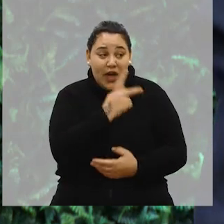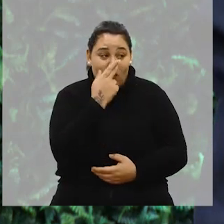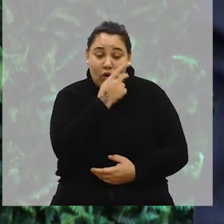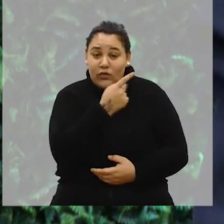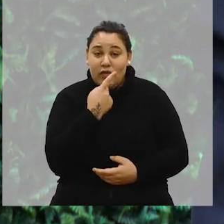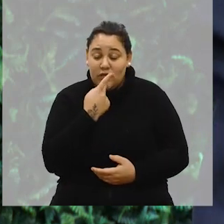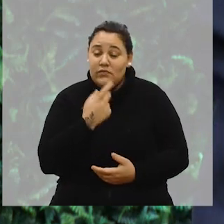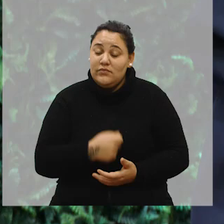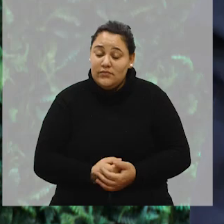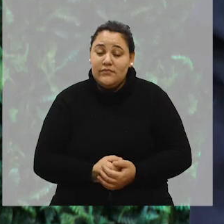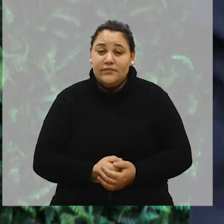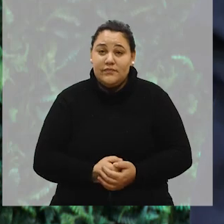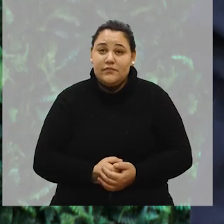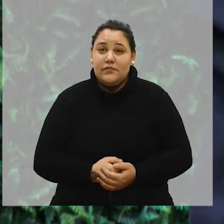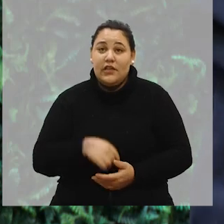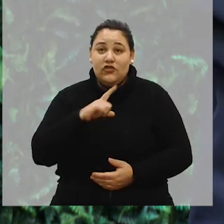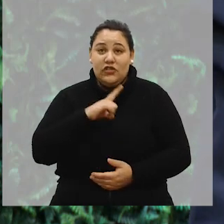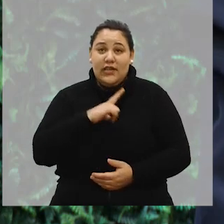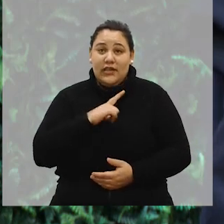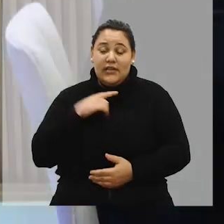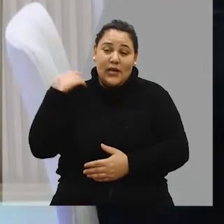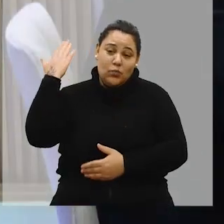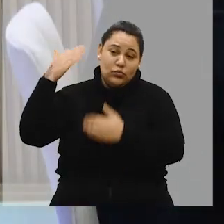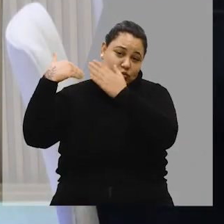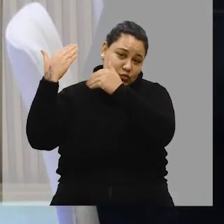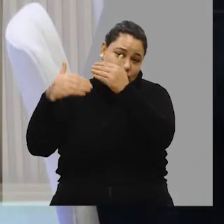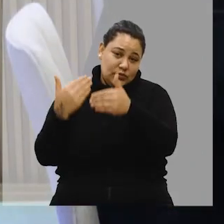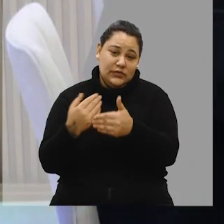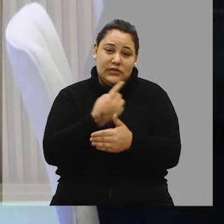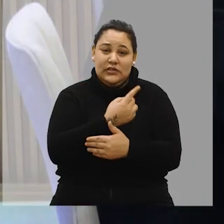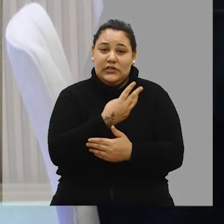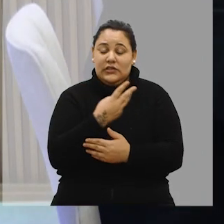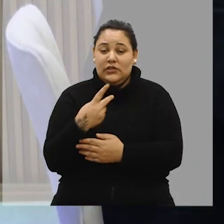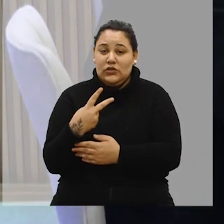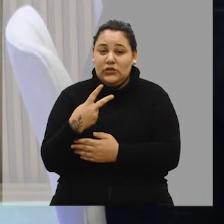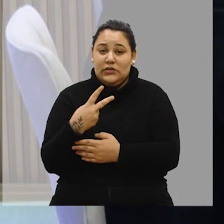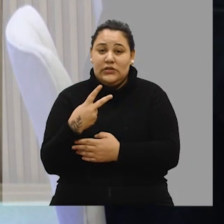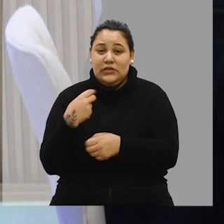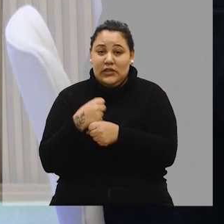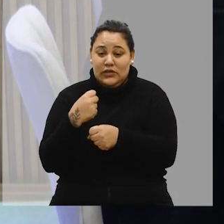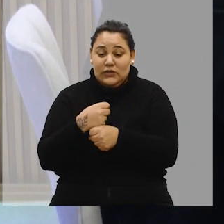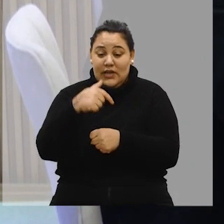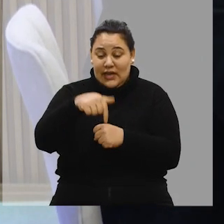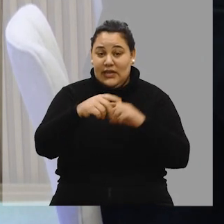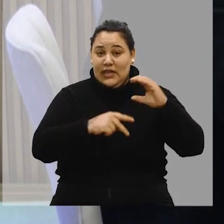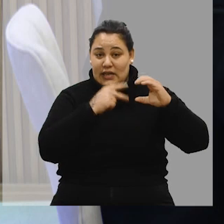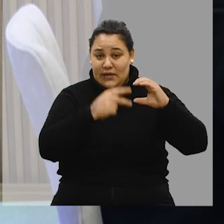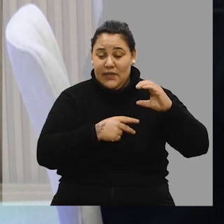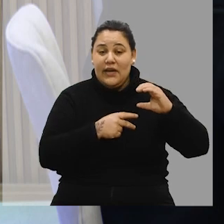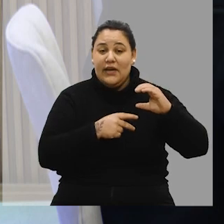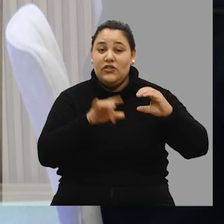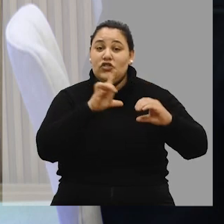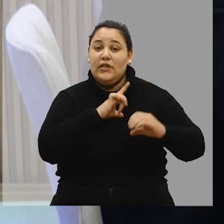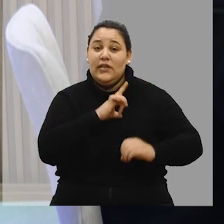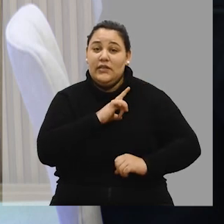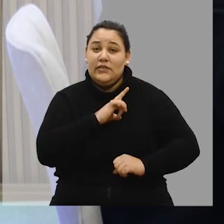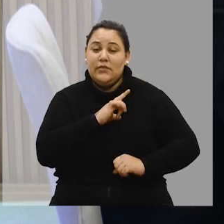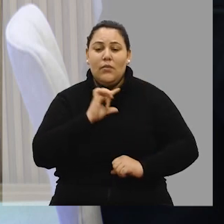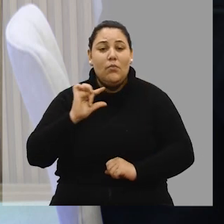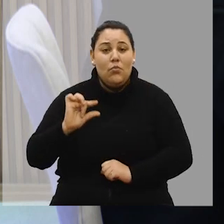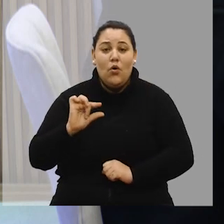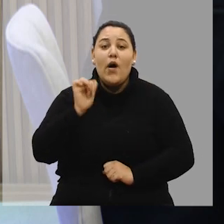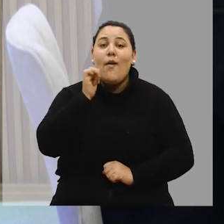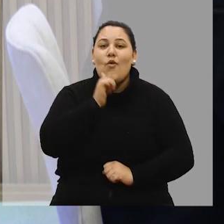gente tem, na história aqui da casa, né, ao longo desses 132 anos do Parlamento Caxiense, a gente teve